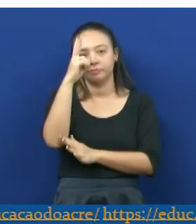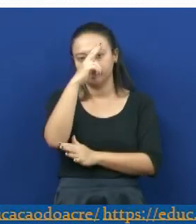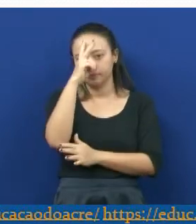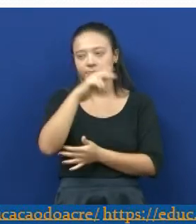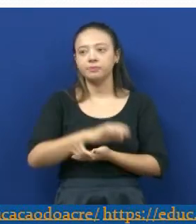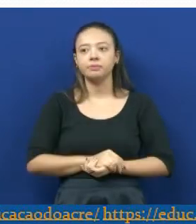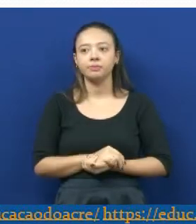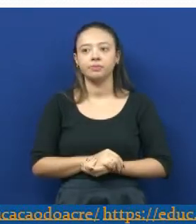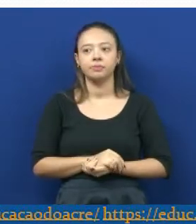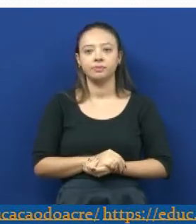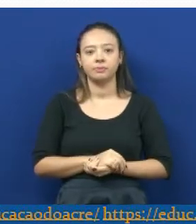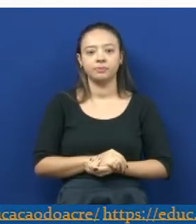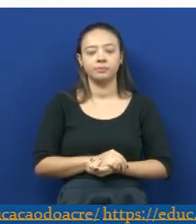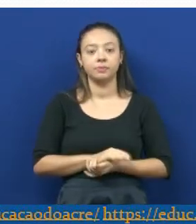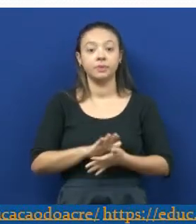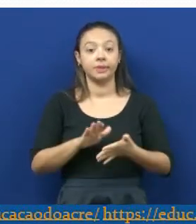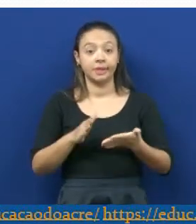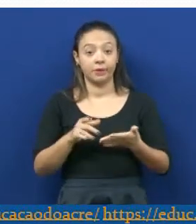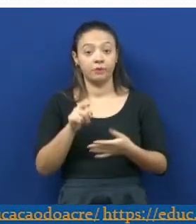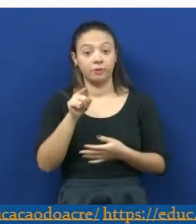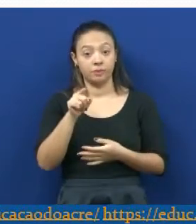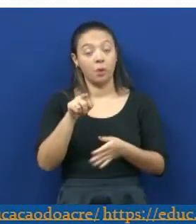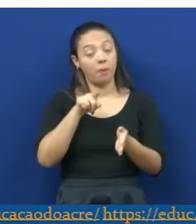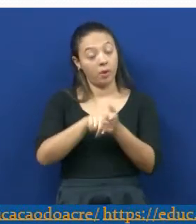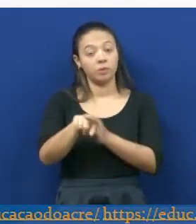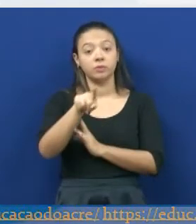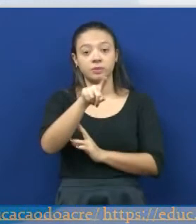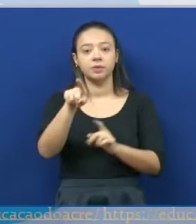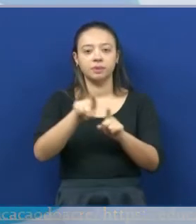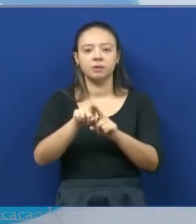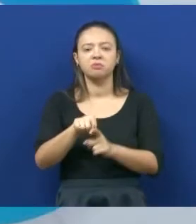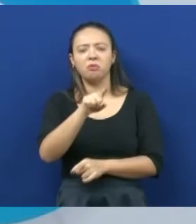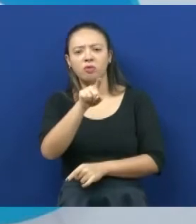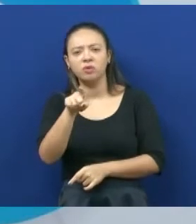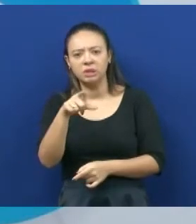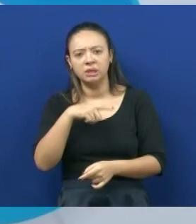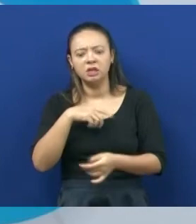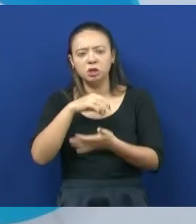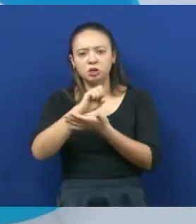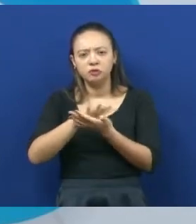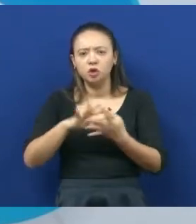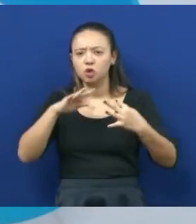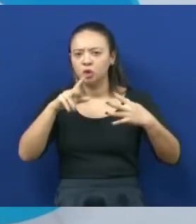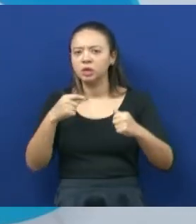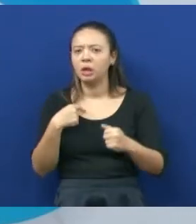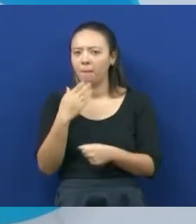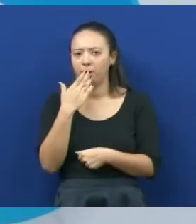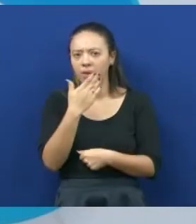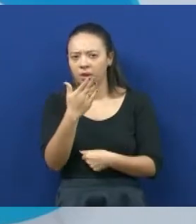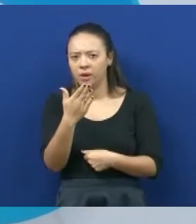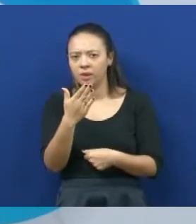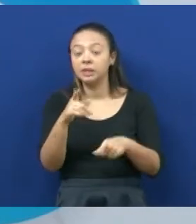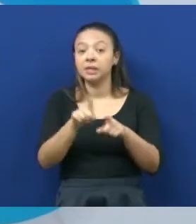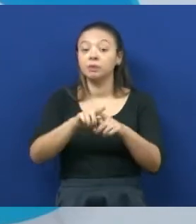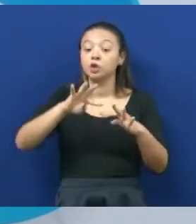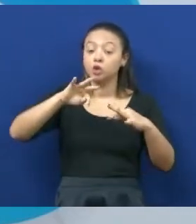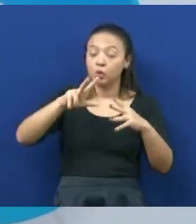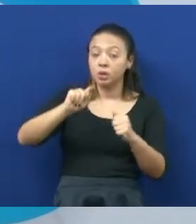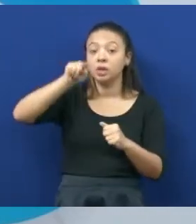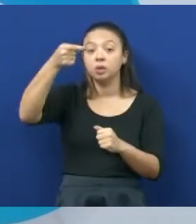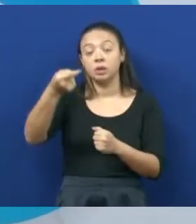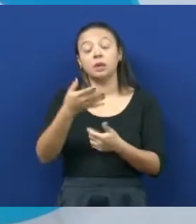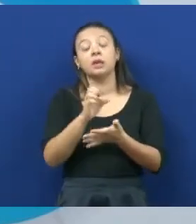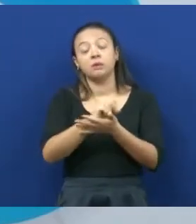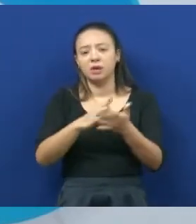bom? E aí eu aproveito para te perguntar se você tem realizado as atividades deixadas aqui e também as atividades complementares.